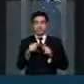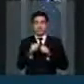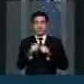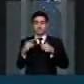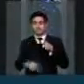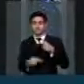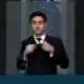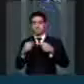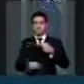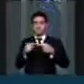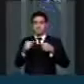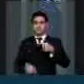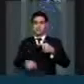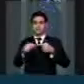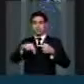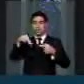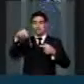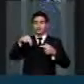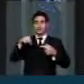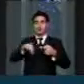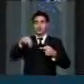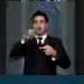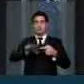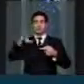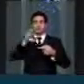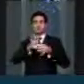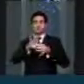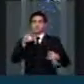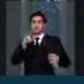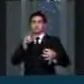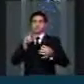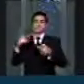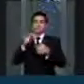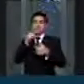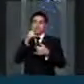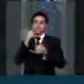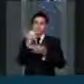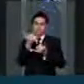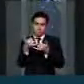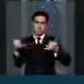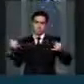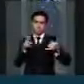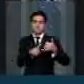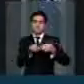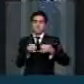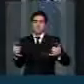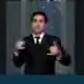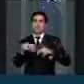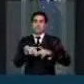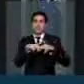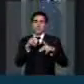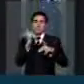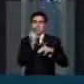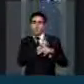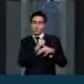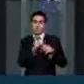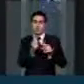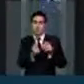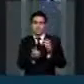desconectando regiões do Norte e Nordeste do resto do sistema interligado nacional. E para equilibrar a geração e o consumo